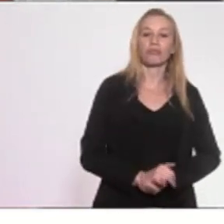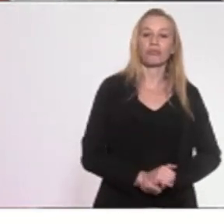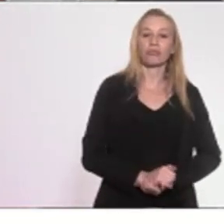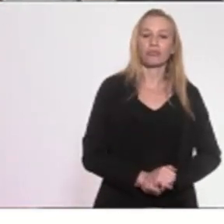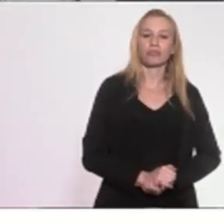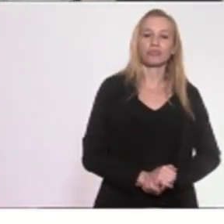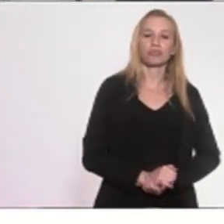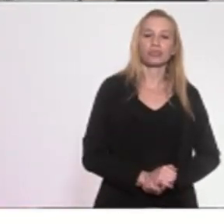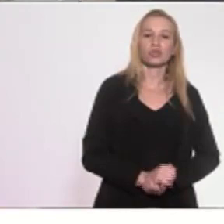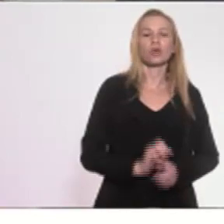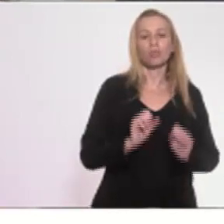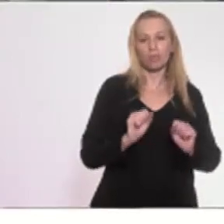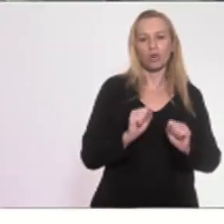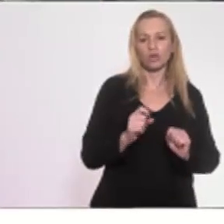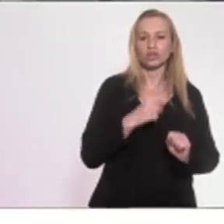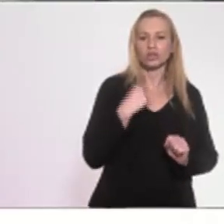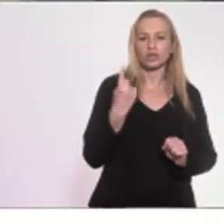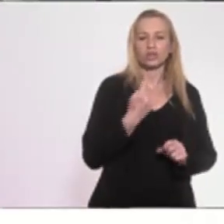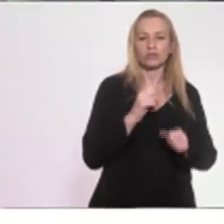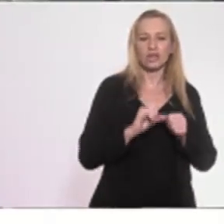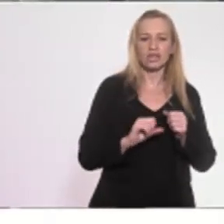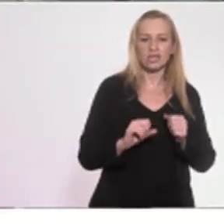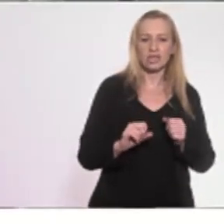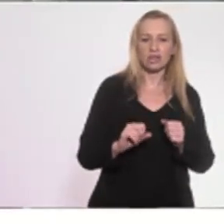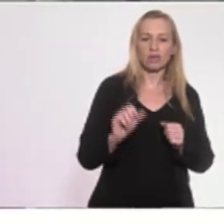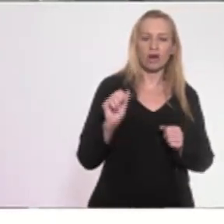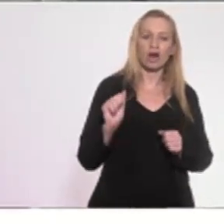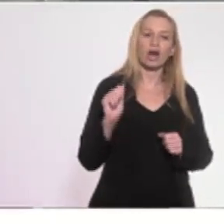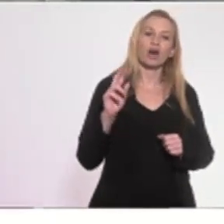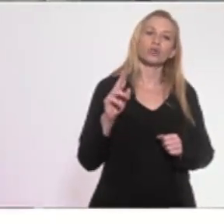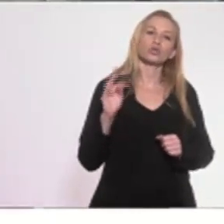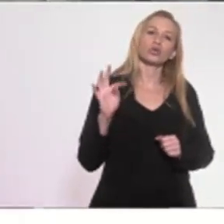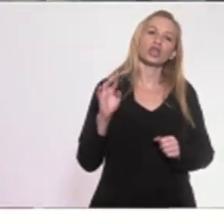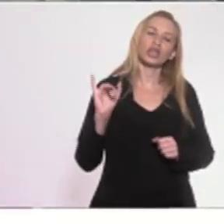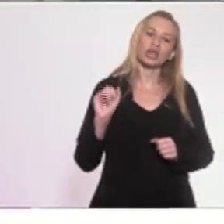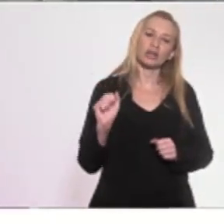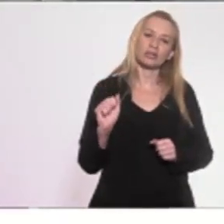Será que é possível nós fazermos coautoria, presidente, nesse projeto?